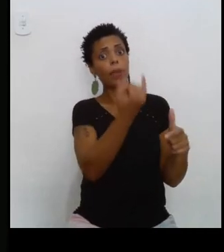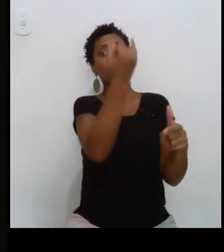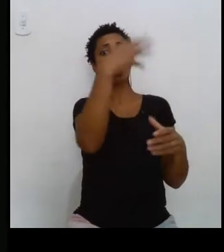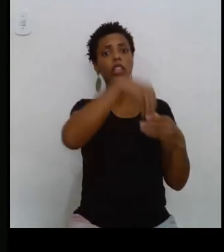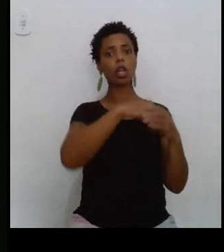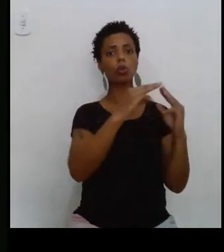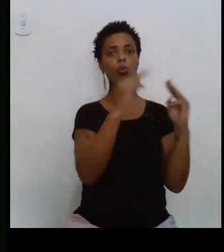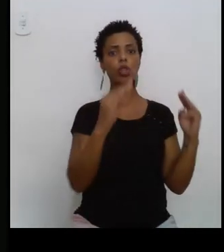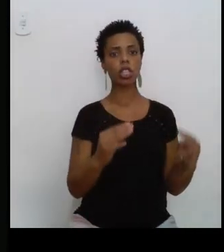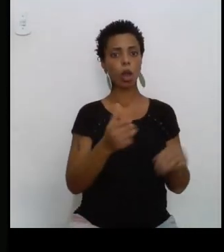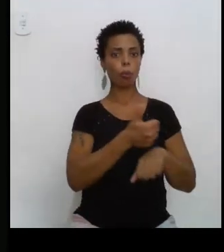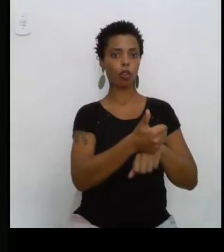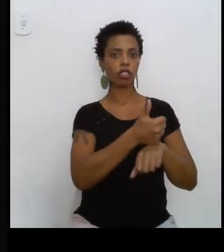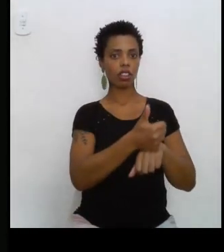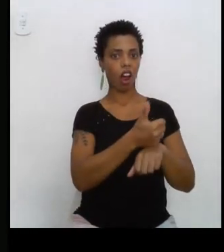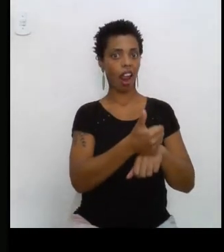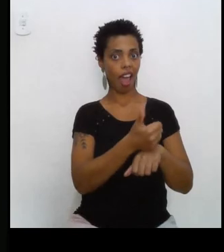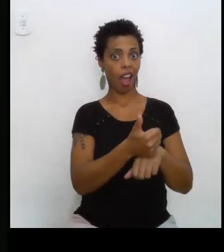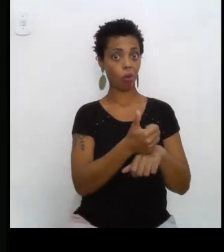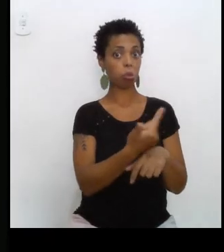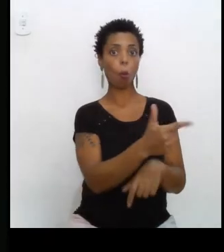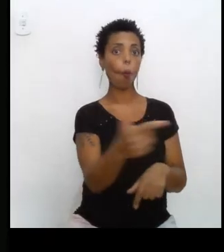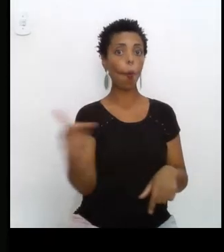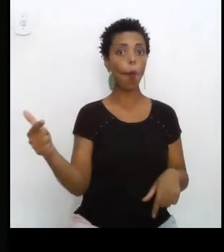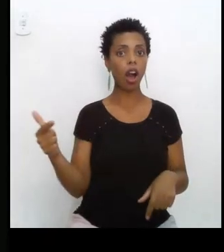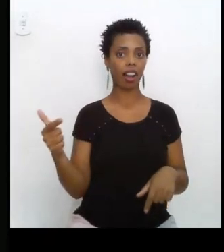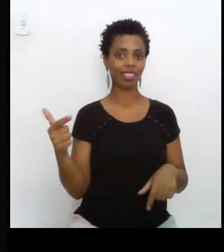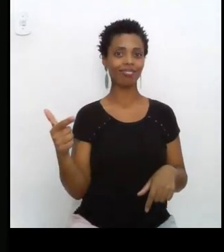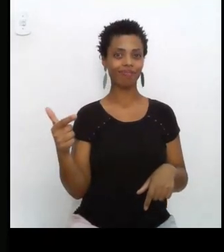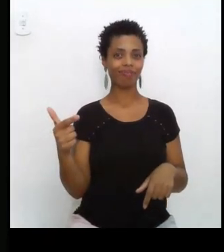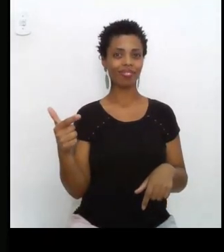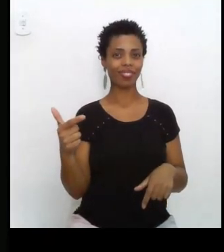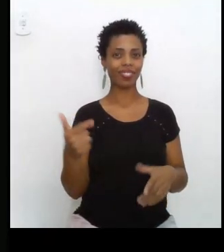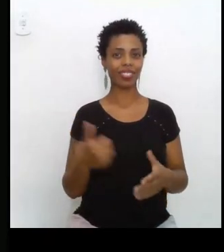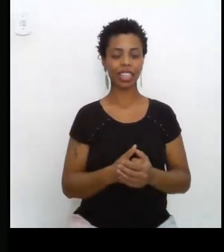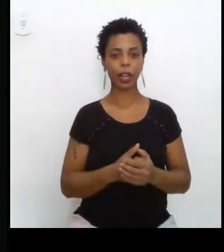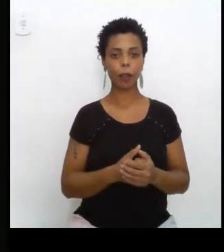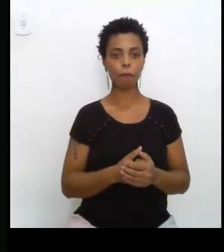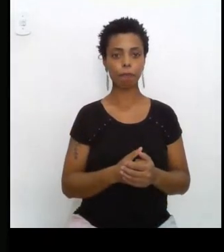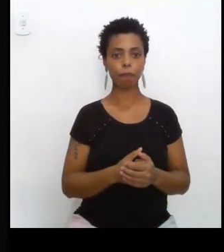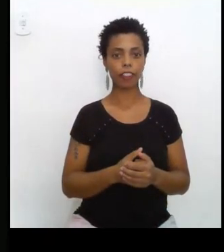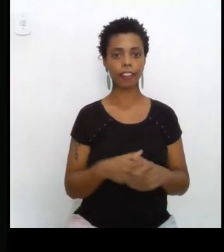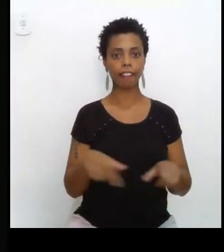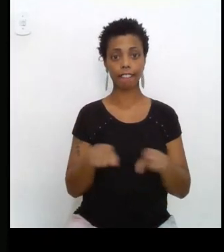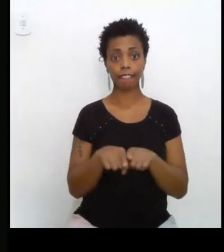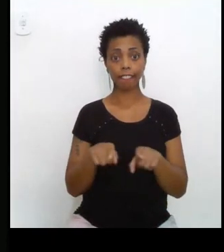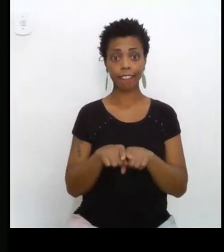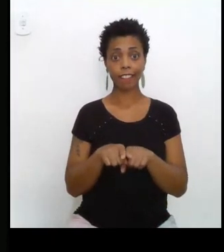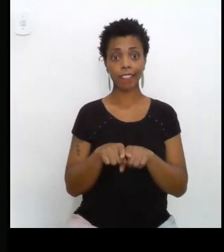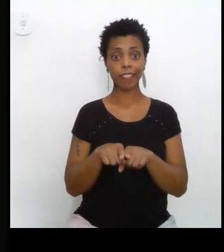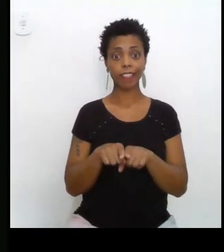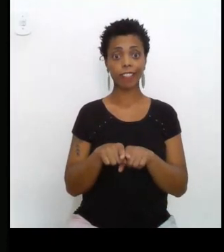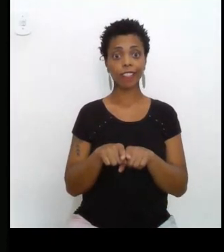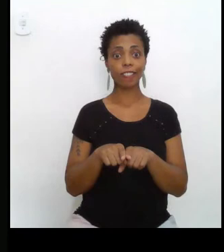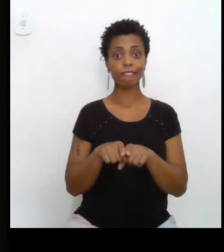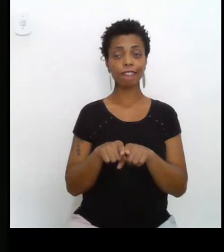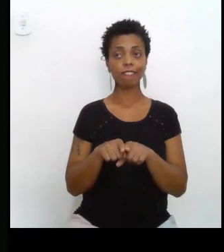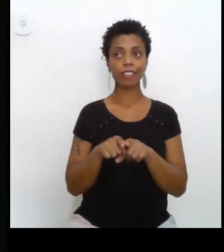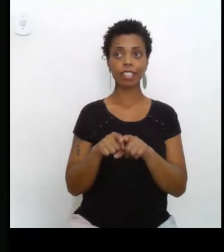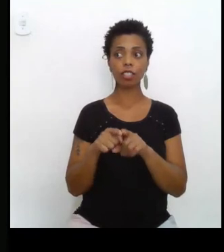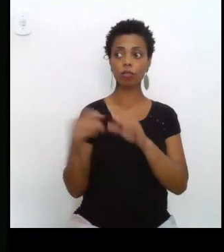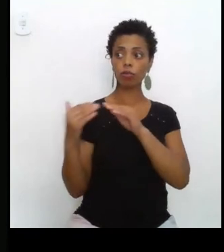e pensando também no fazendo um couro também com que a Mônica trouxe né